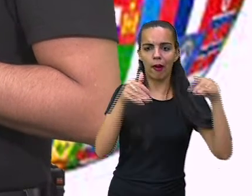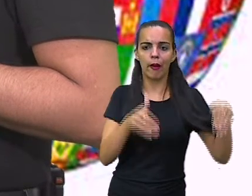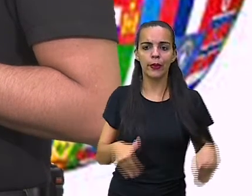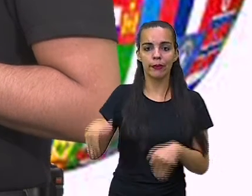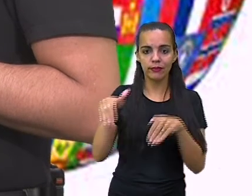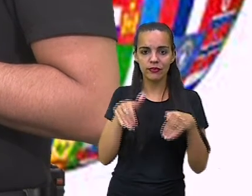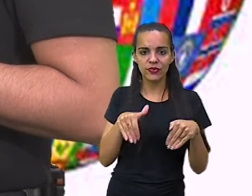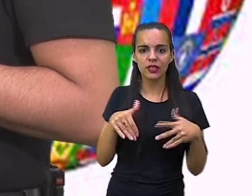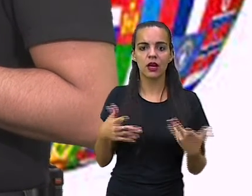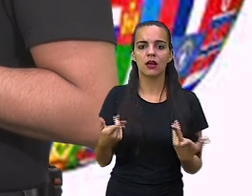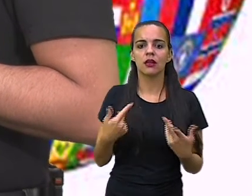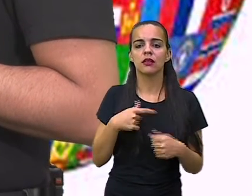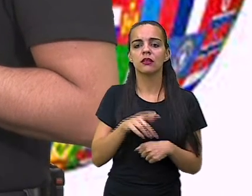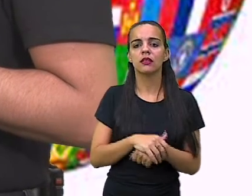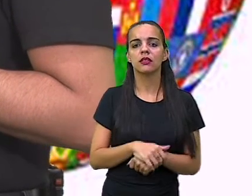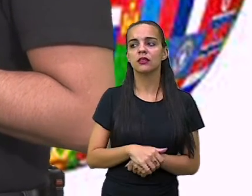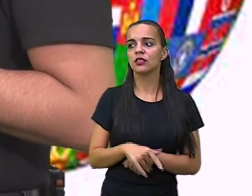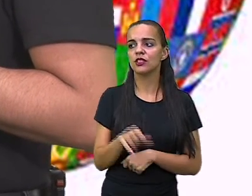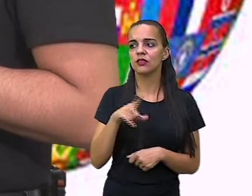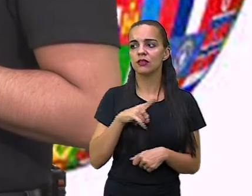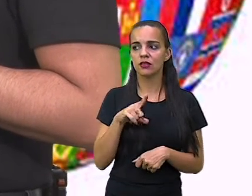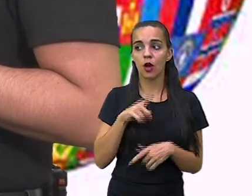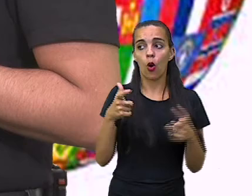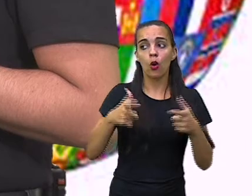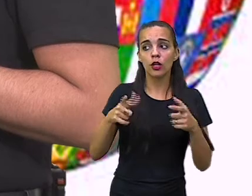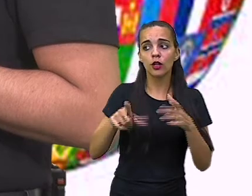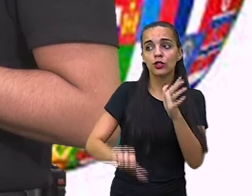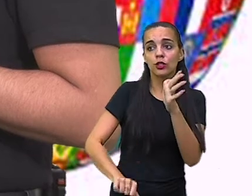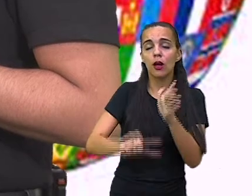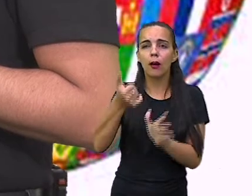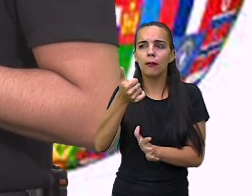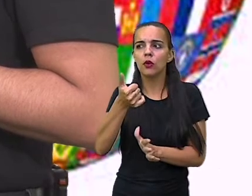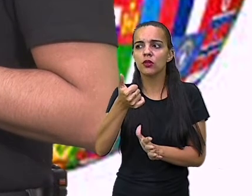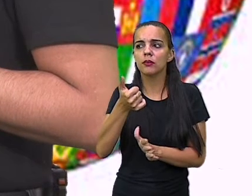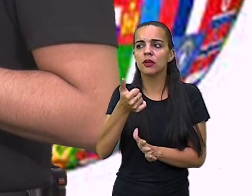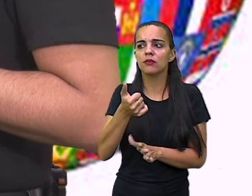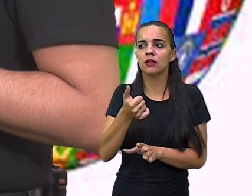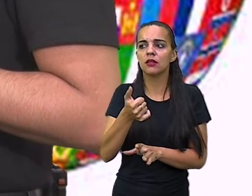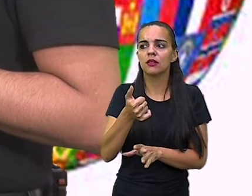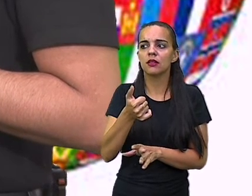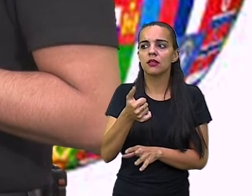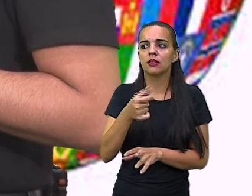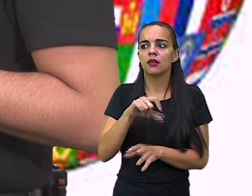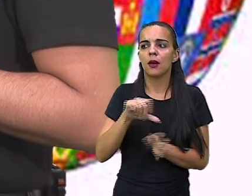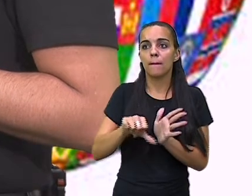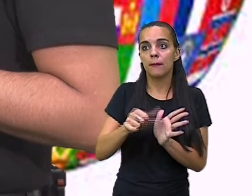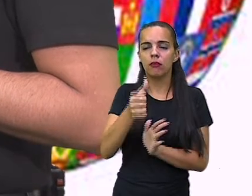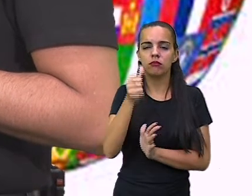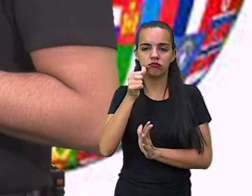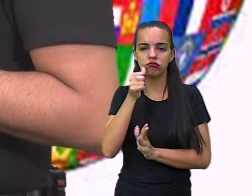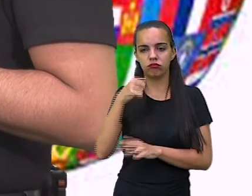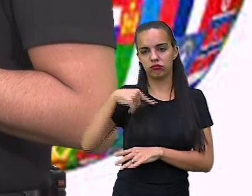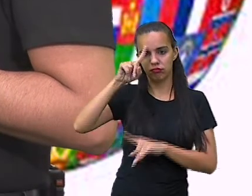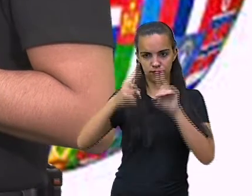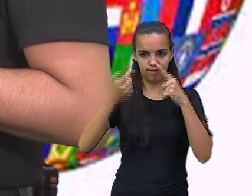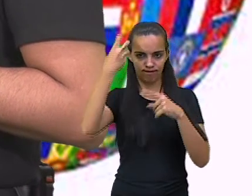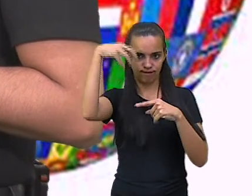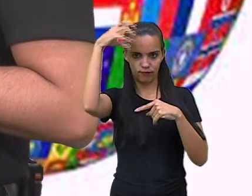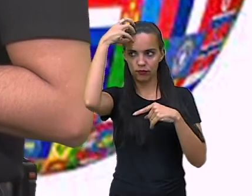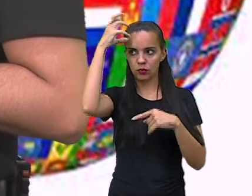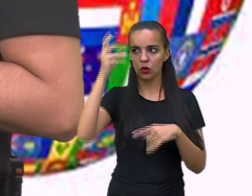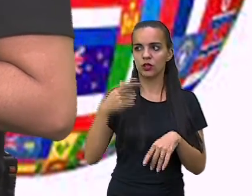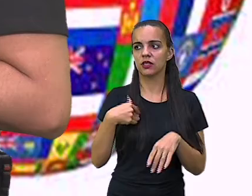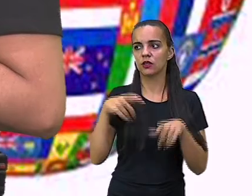Império Austríaco, e de onde vem a nossa primeira imperatriz, Leopoldina. Nós